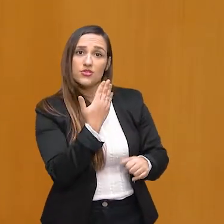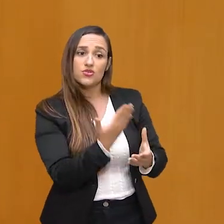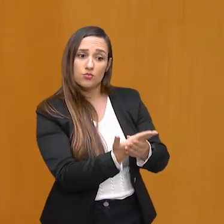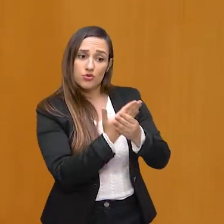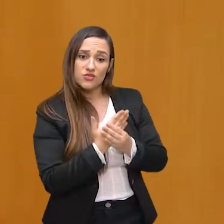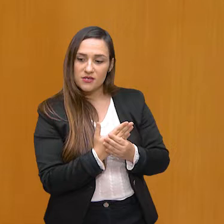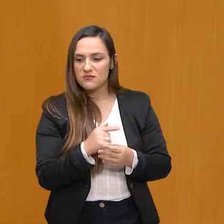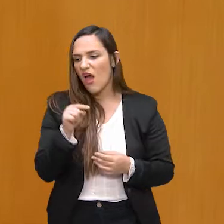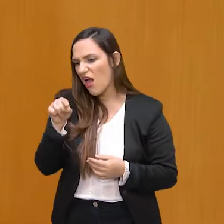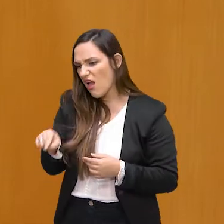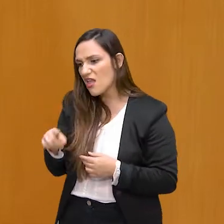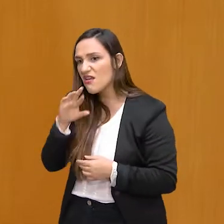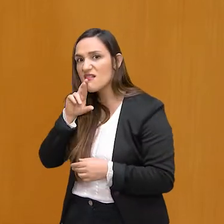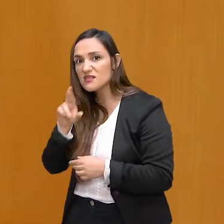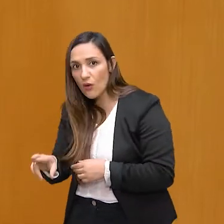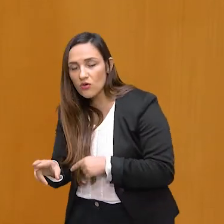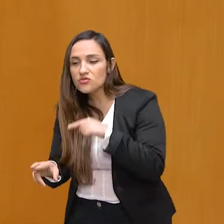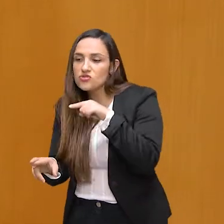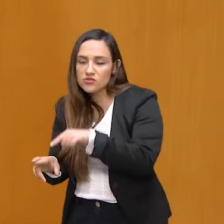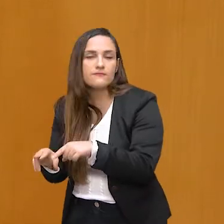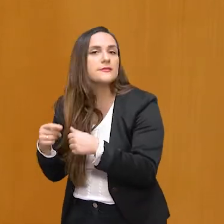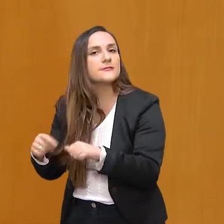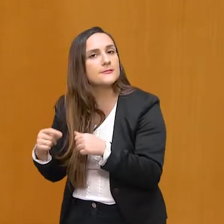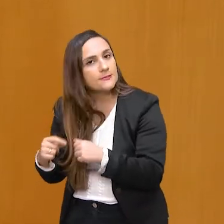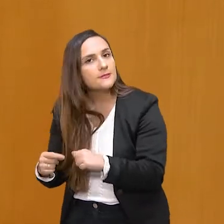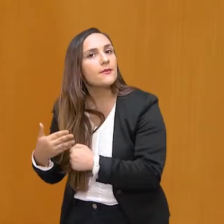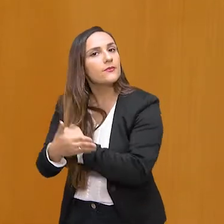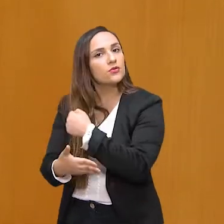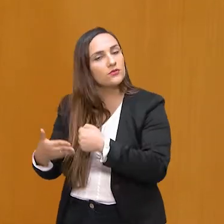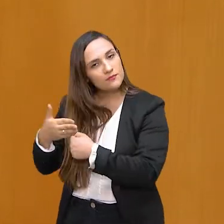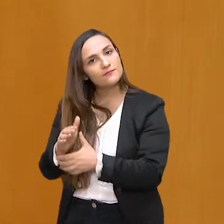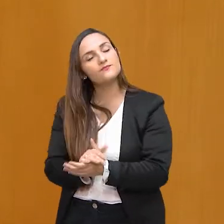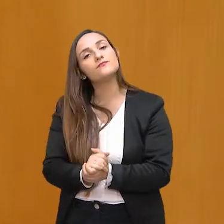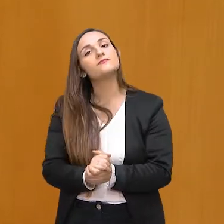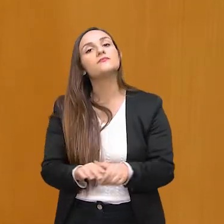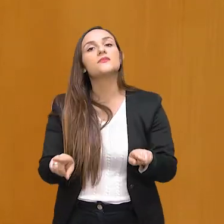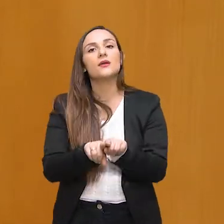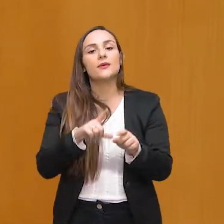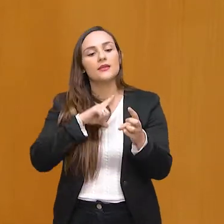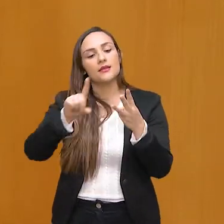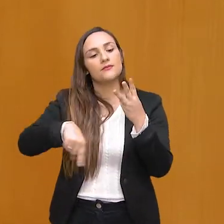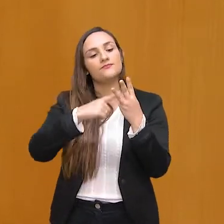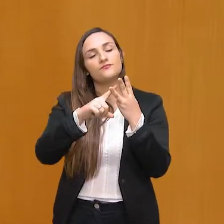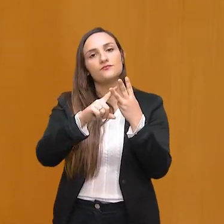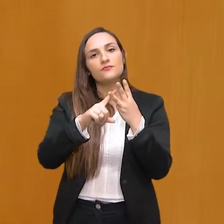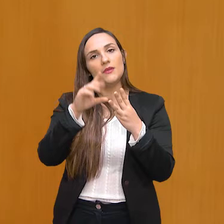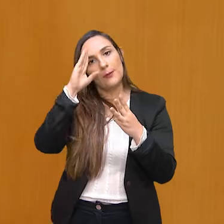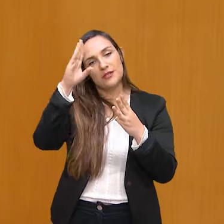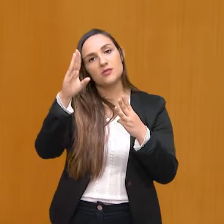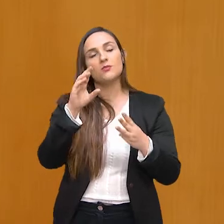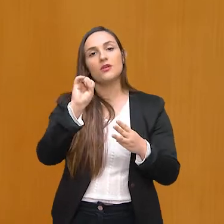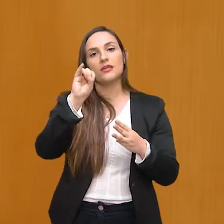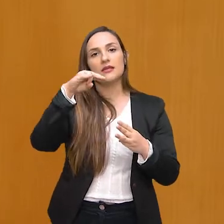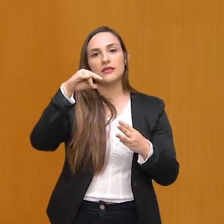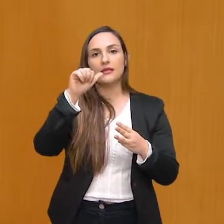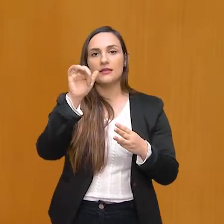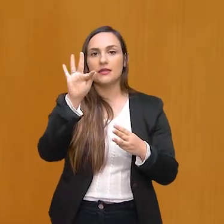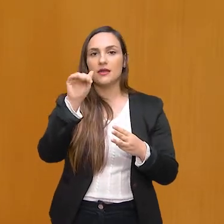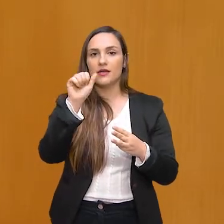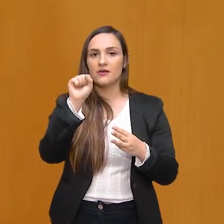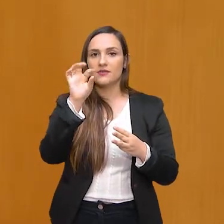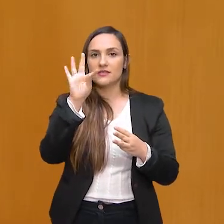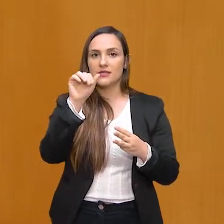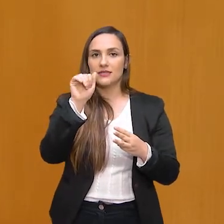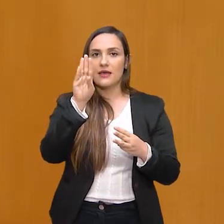defesa dos meus direitos. Isso vale tanto para o autor quanto para o réu dos processos. E um outro princípio forte também é o princípio